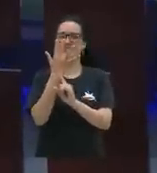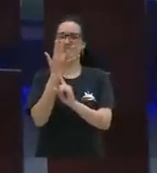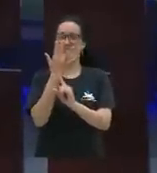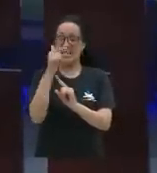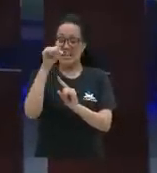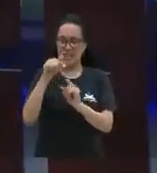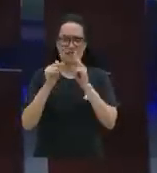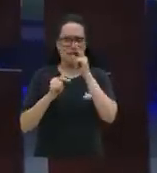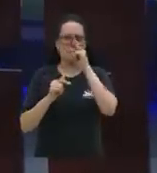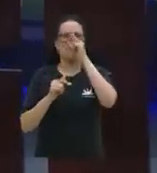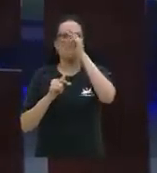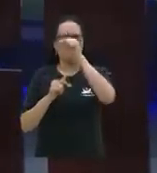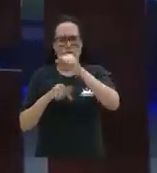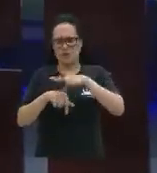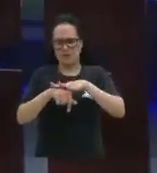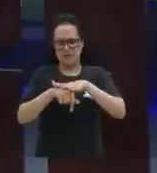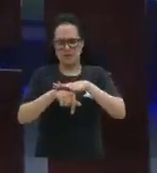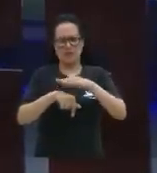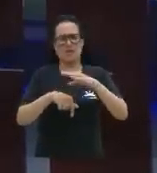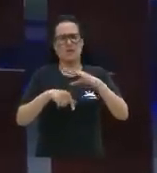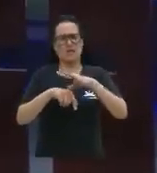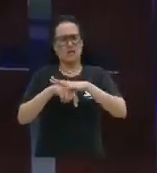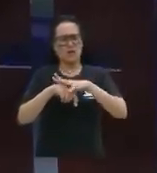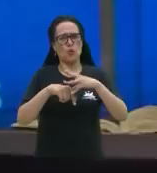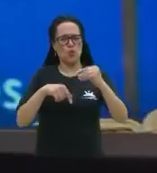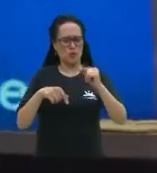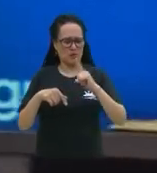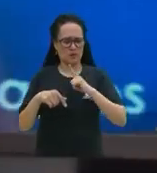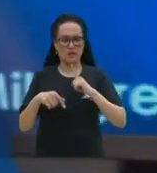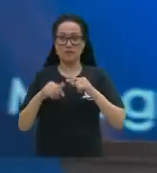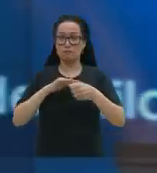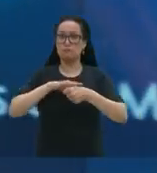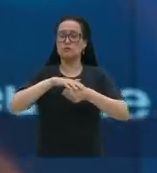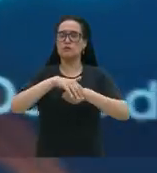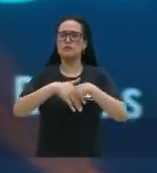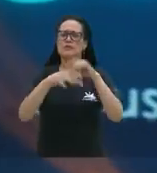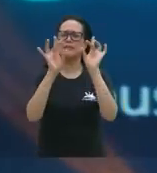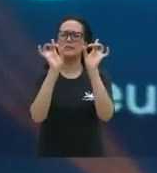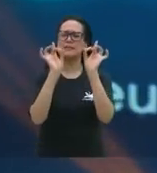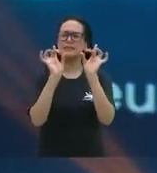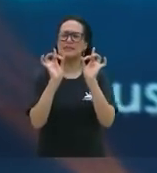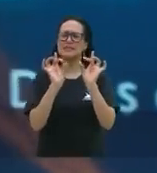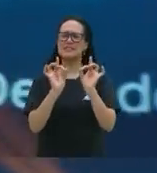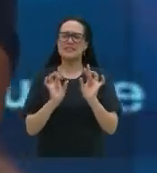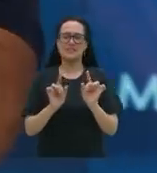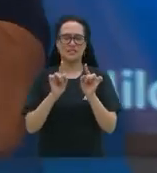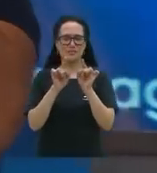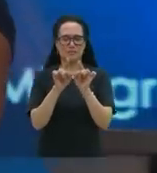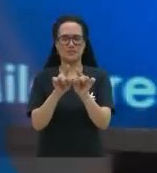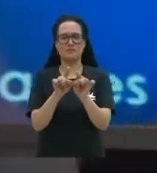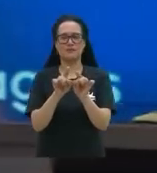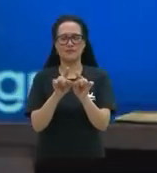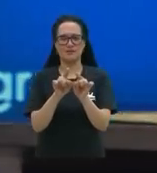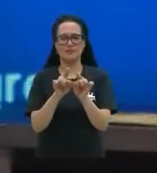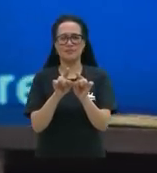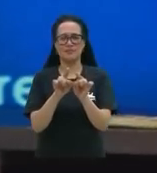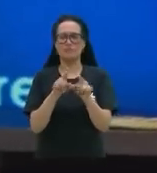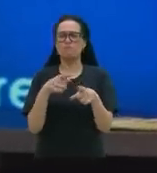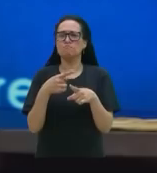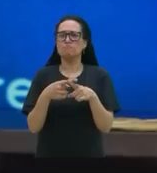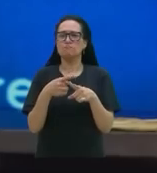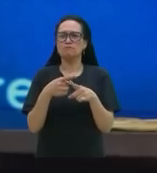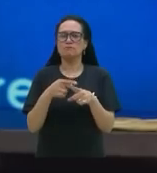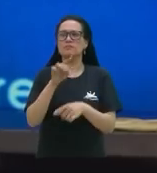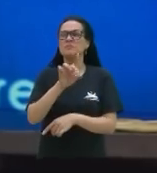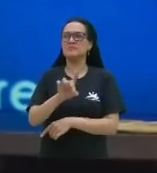essa força que cura. E essa noite vai ser especial para você, porque esse